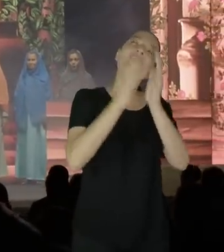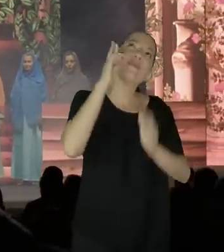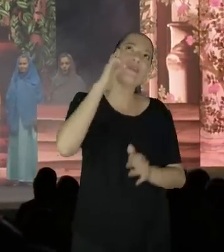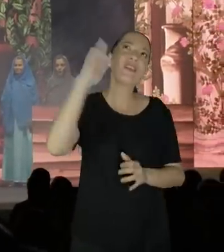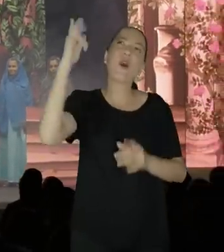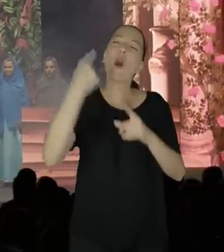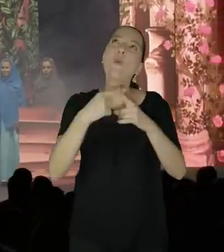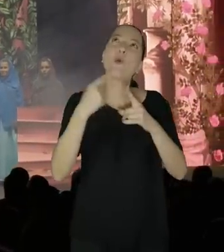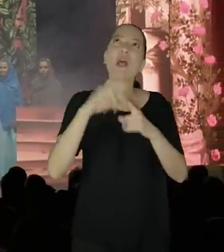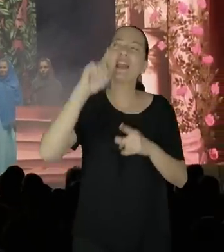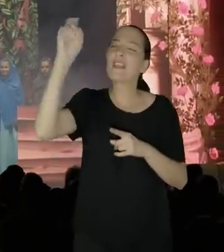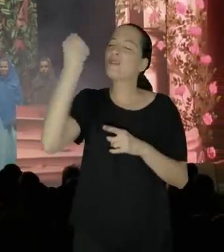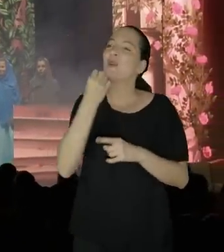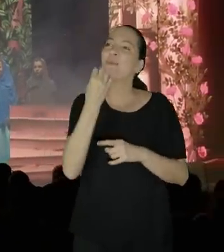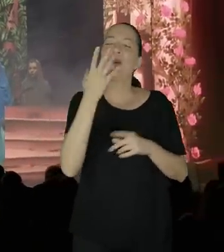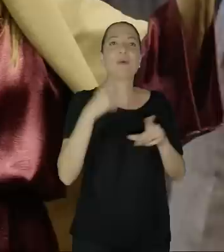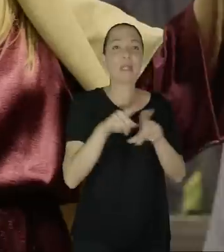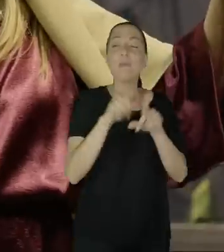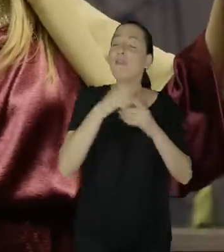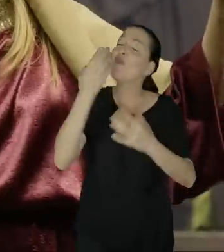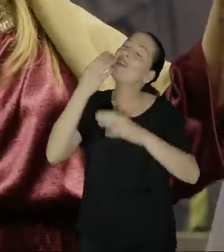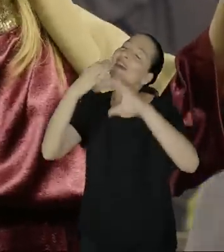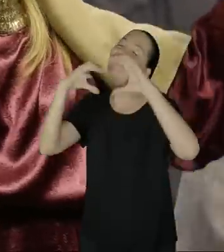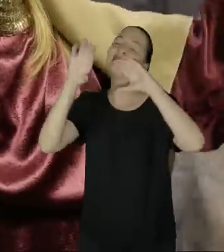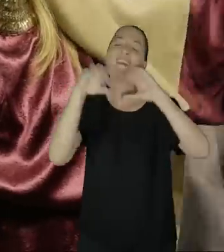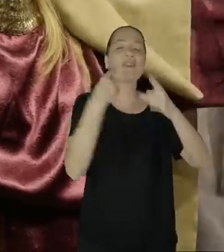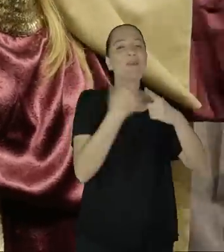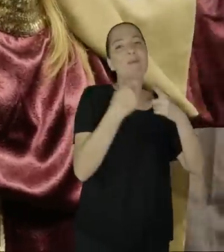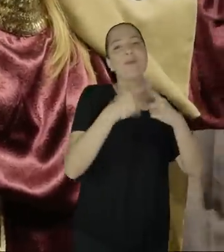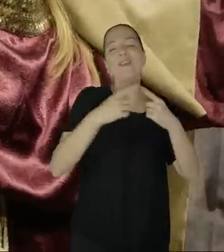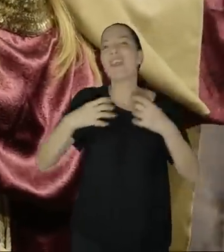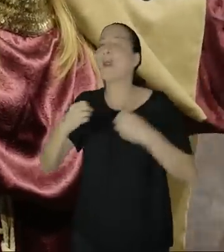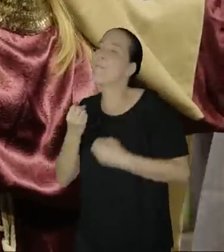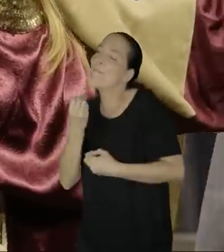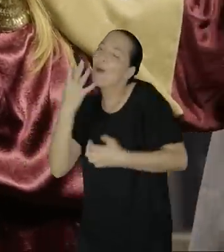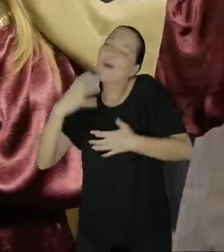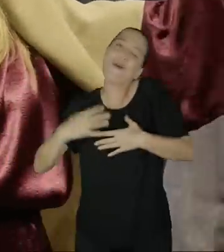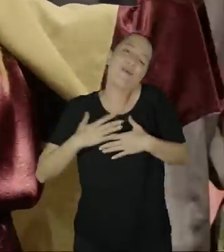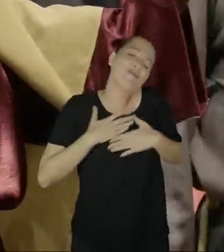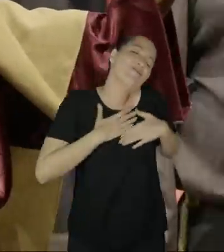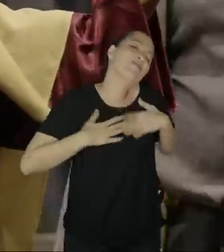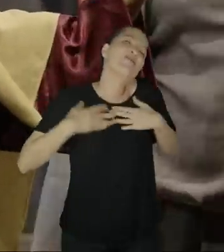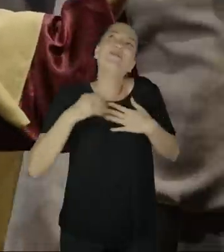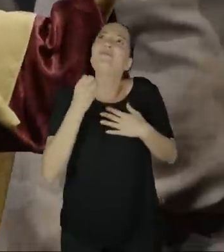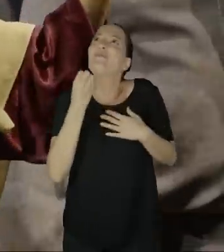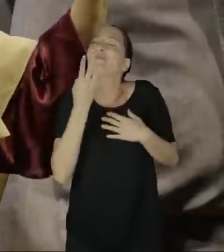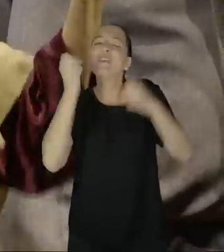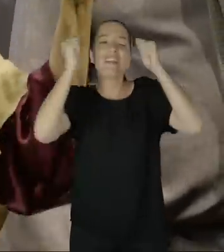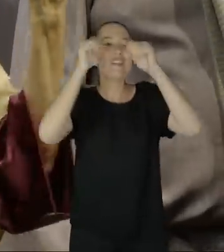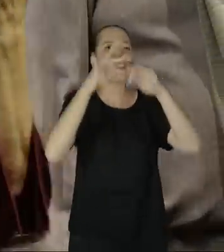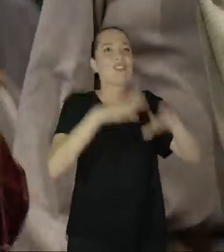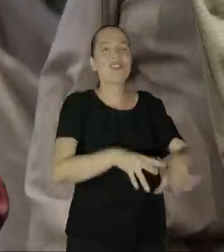Seu nome, porque é agradável. Bendito seja o Senhor.